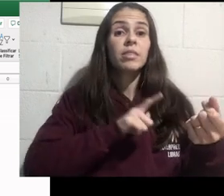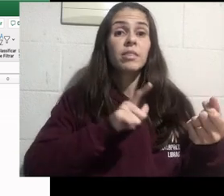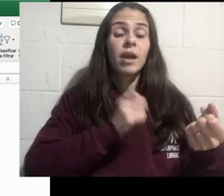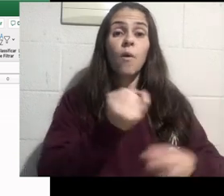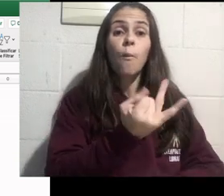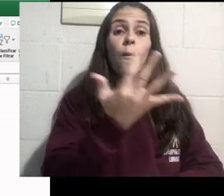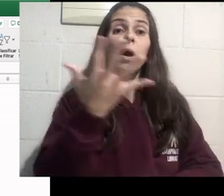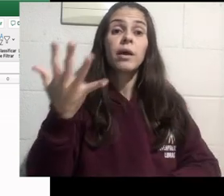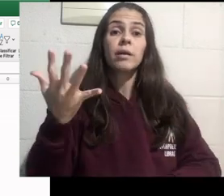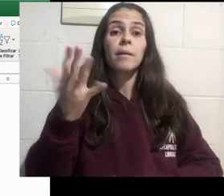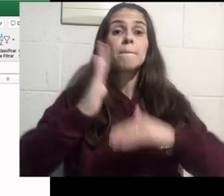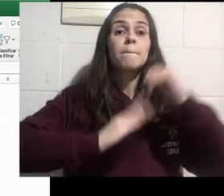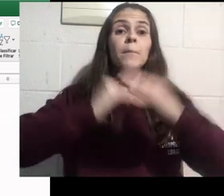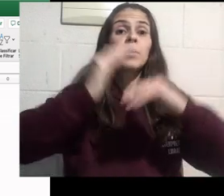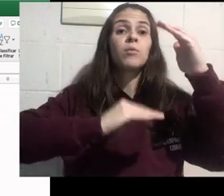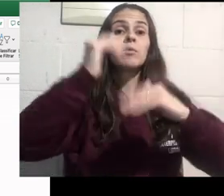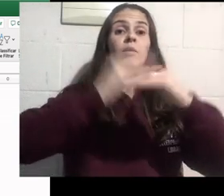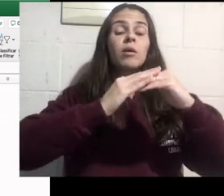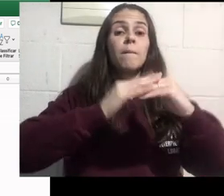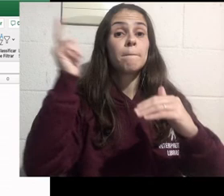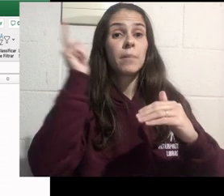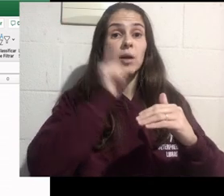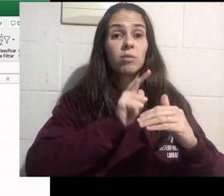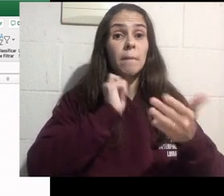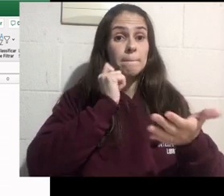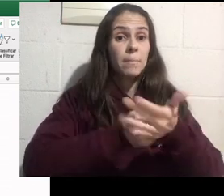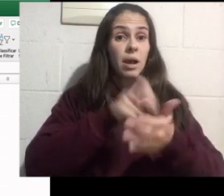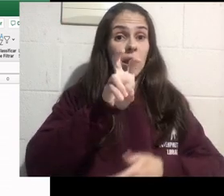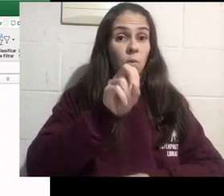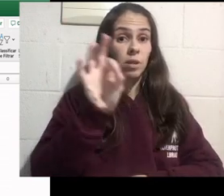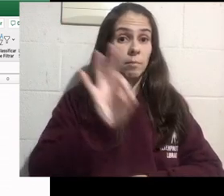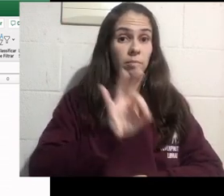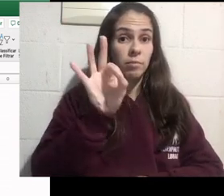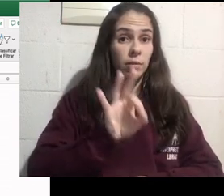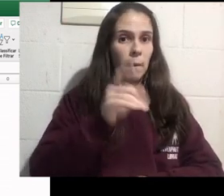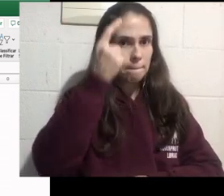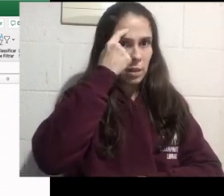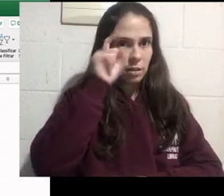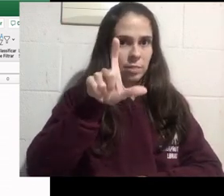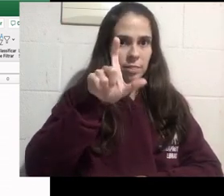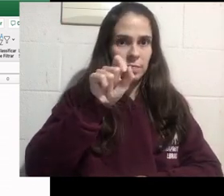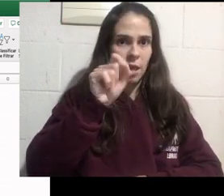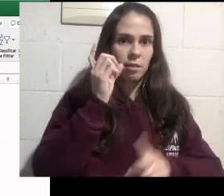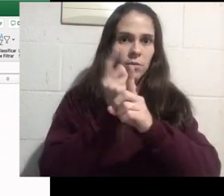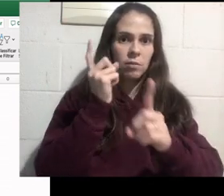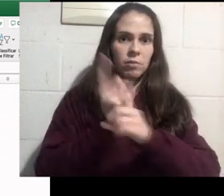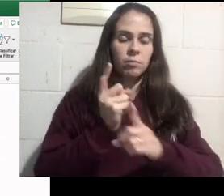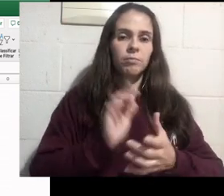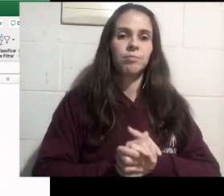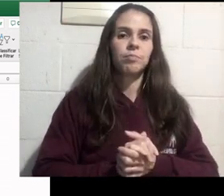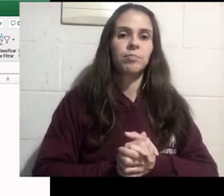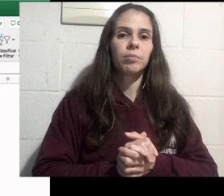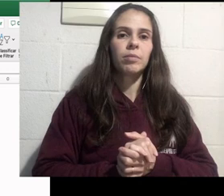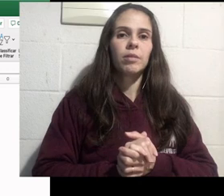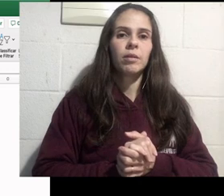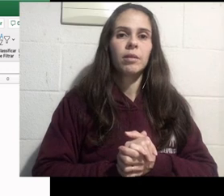vai ter que ser produzida e vendida para remunerar nos 50%. A gente, nos 10 encontros. A gente sabe, né, que